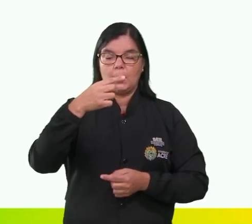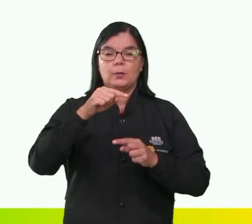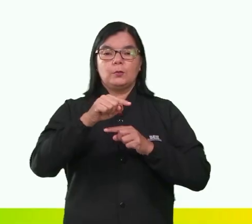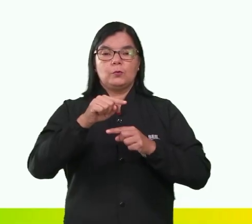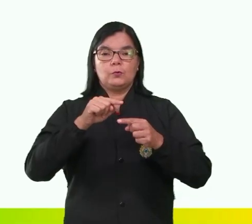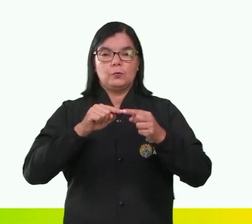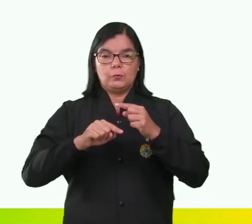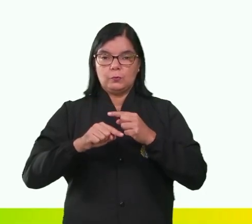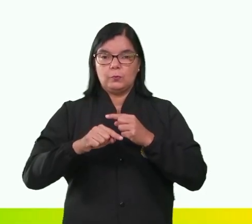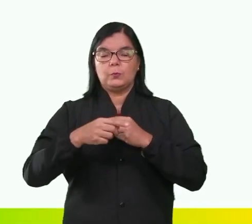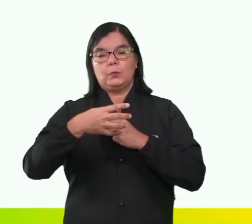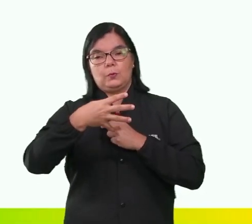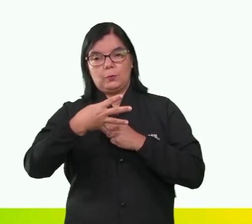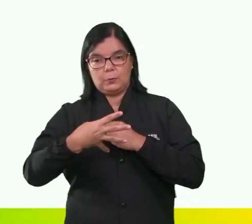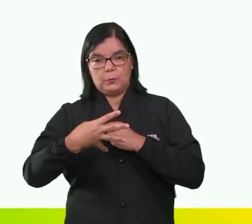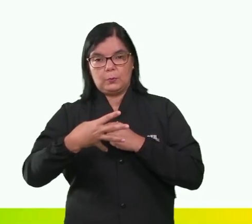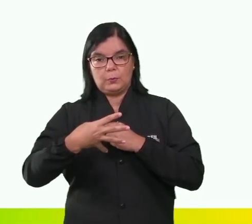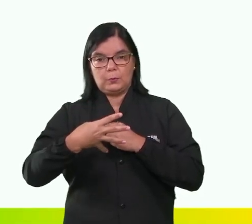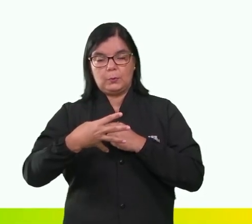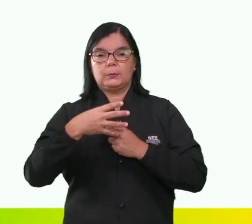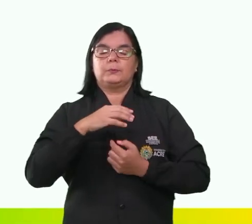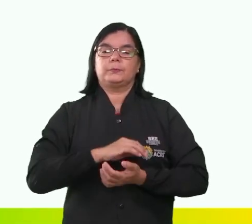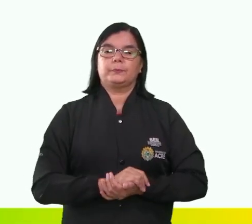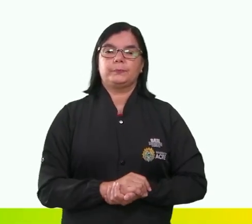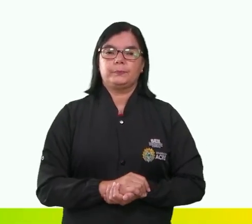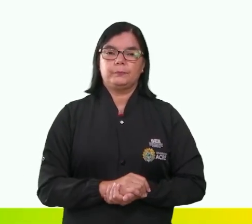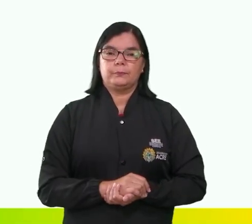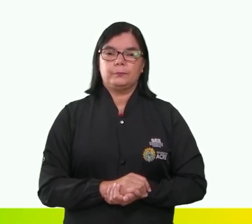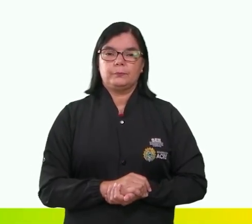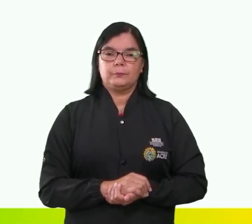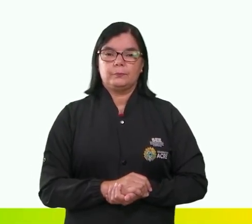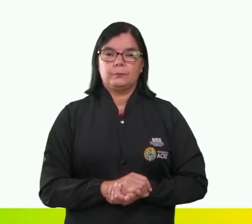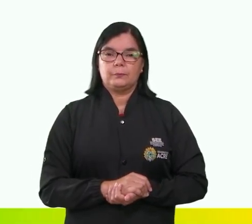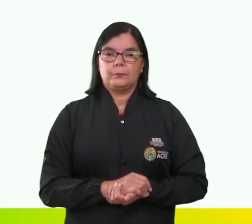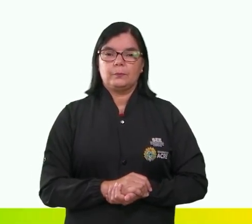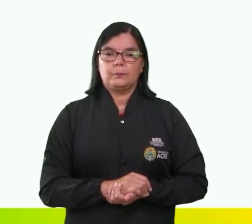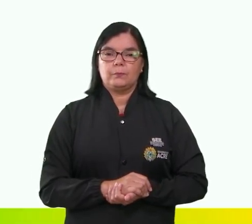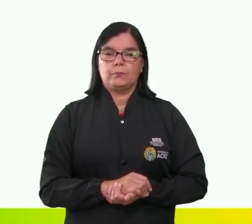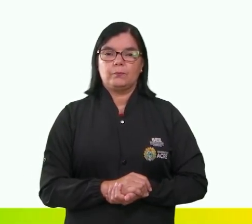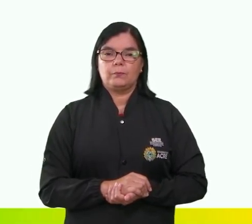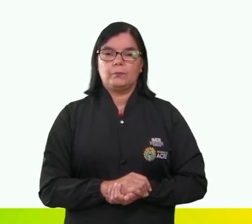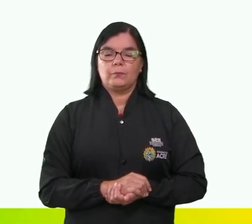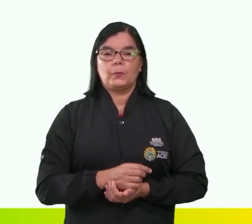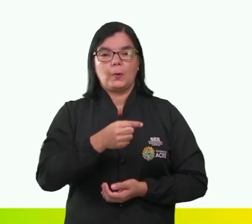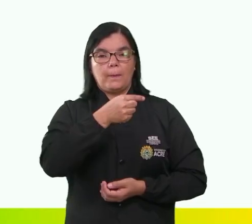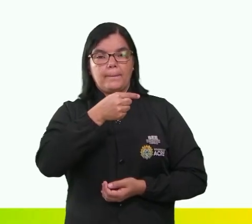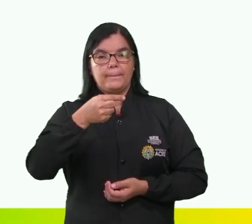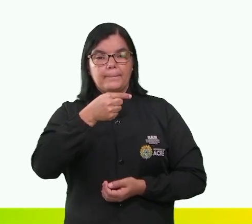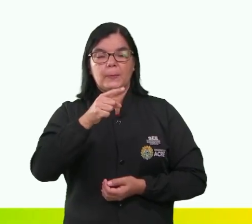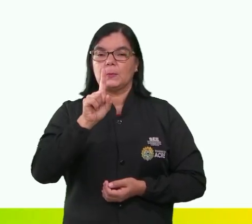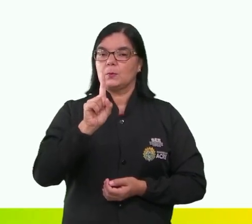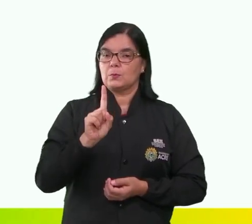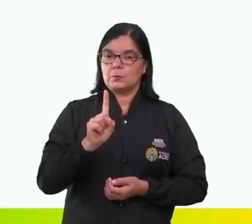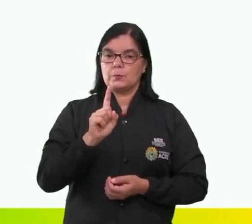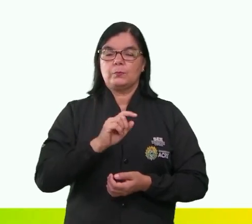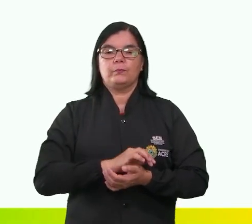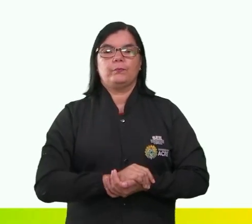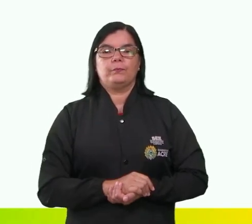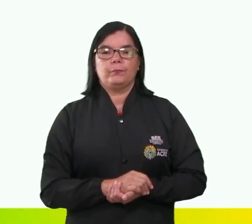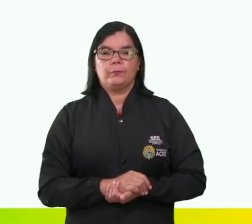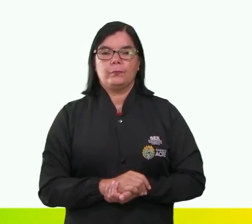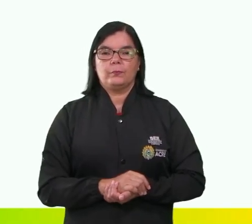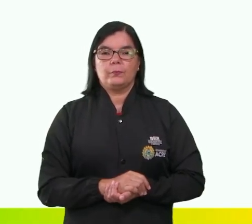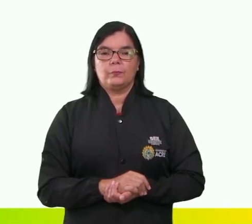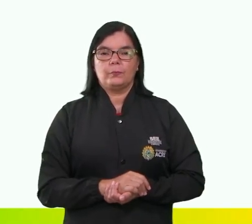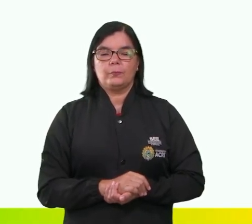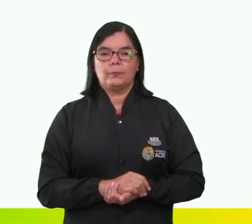4 sobre o 4, que vai dar menos 1.